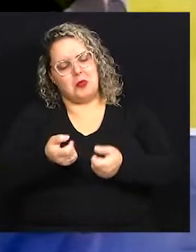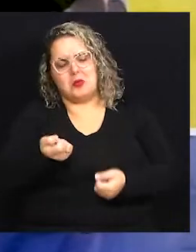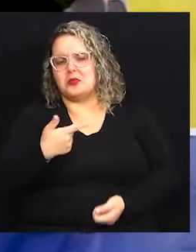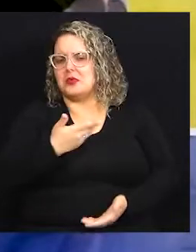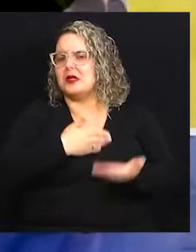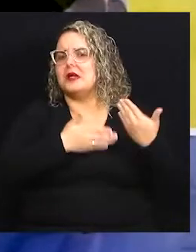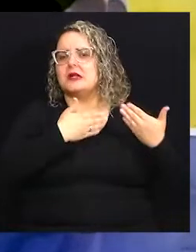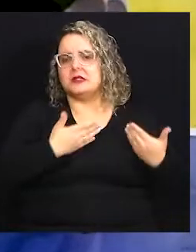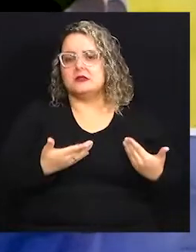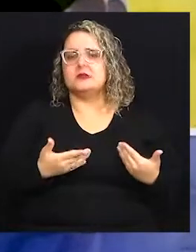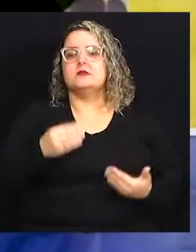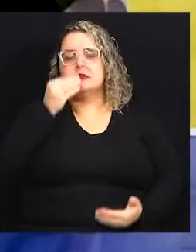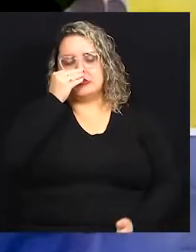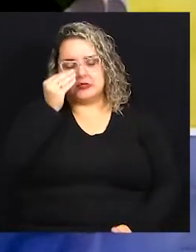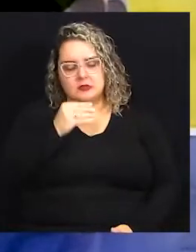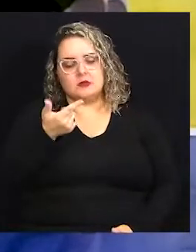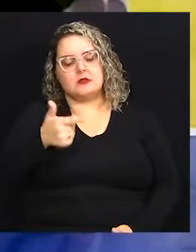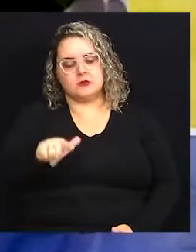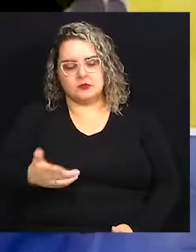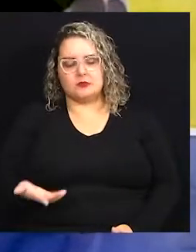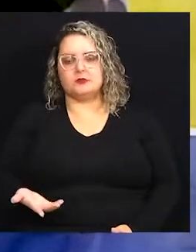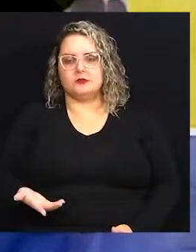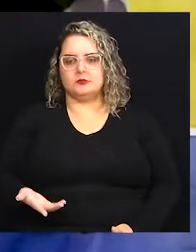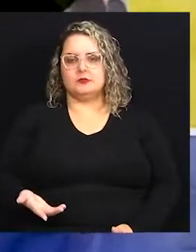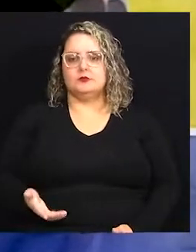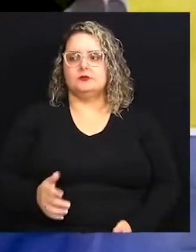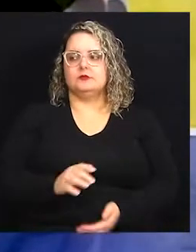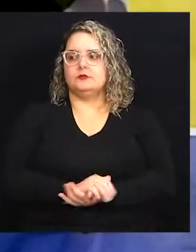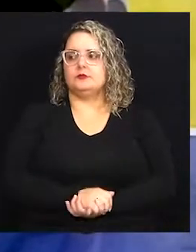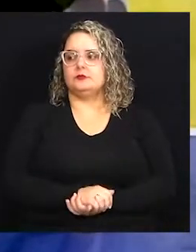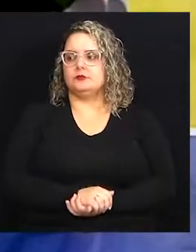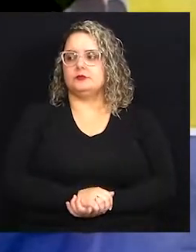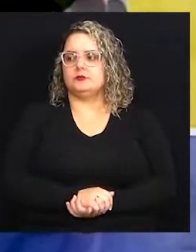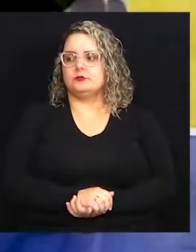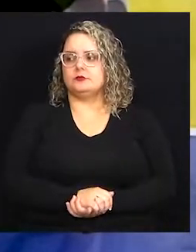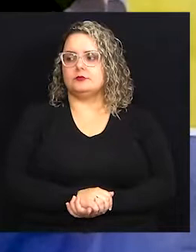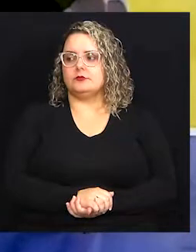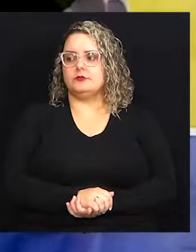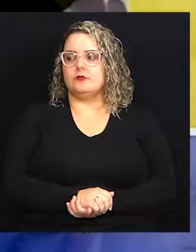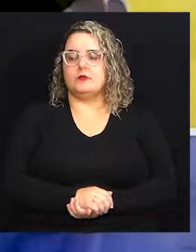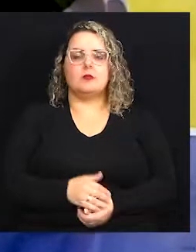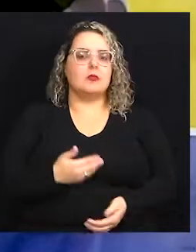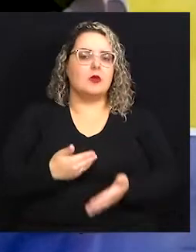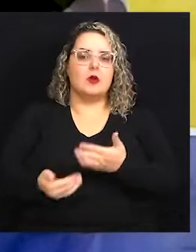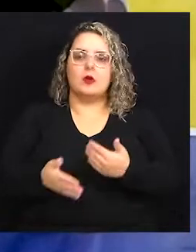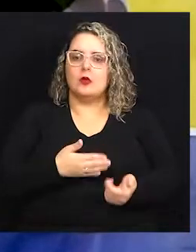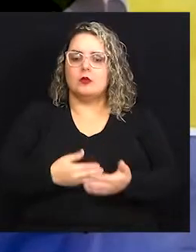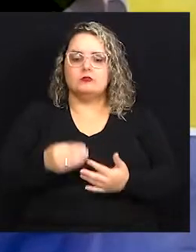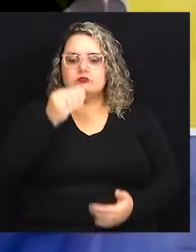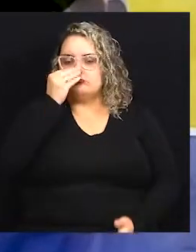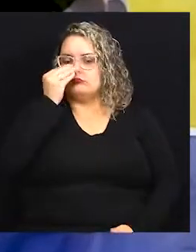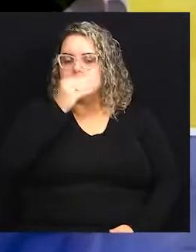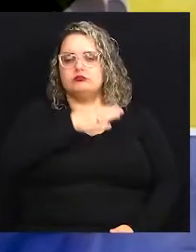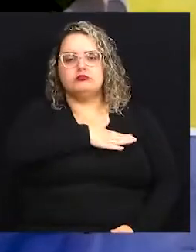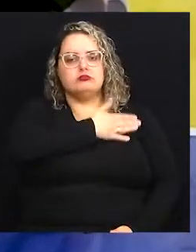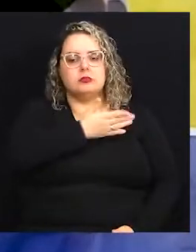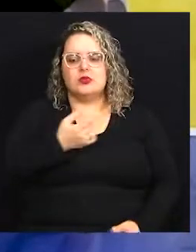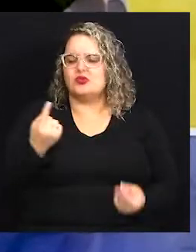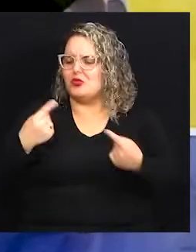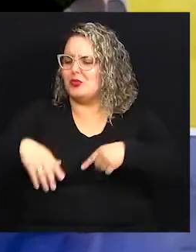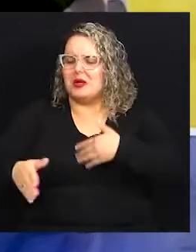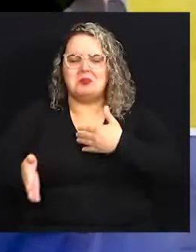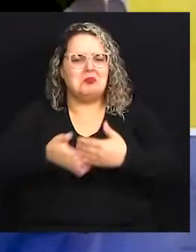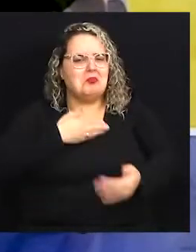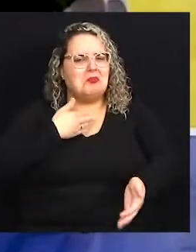essa discriminação, ela existe, sabe? Toda e qualquer discriminação, eu sou totalmente contra, independente do